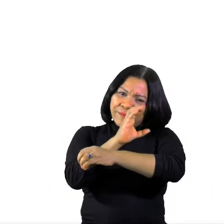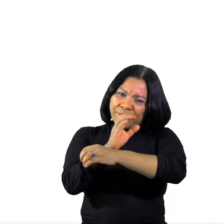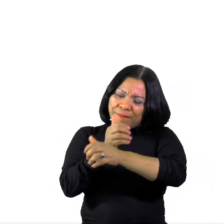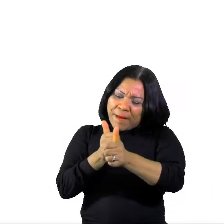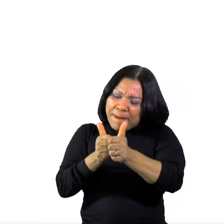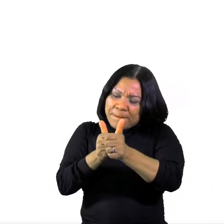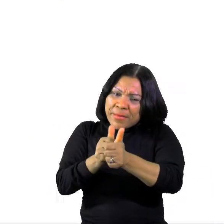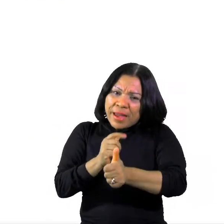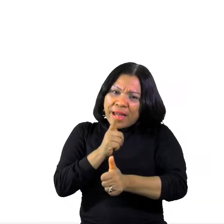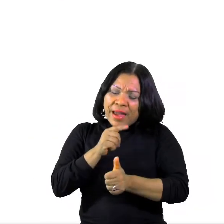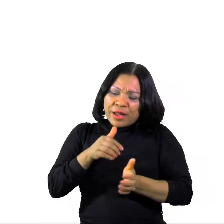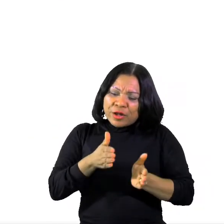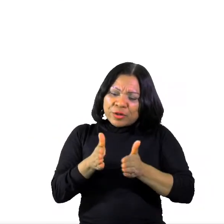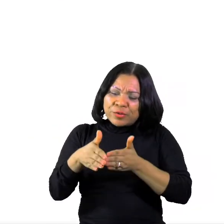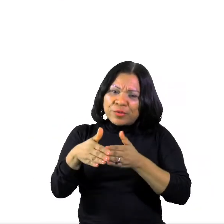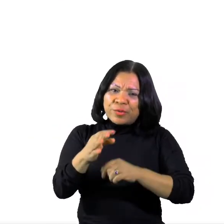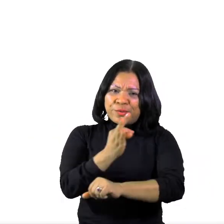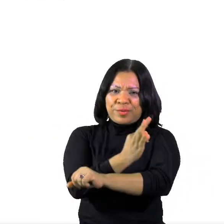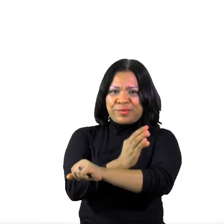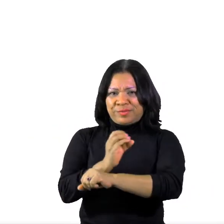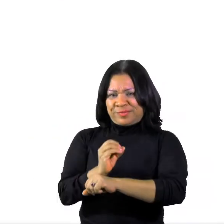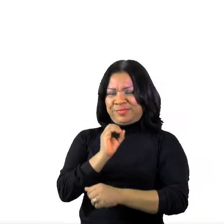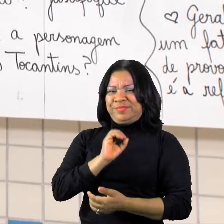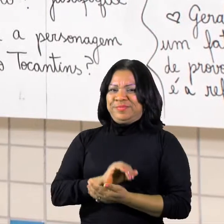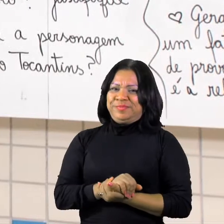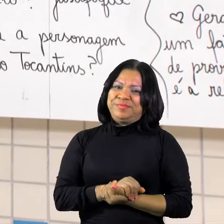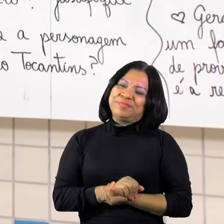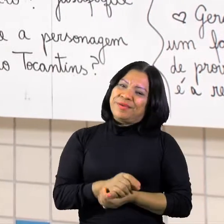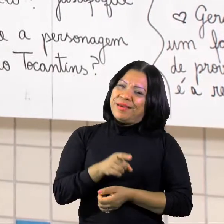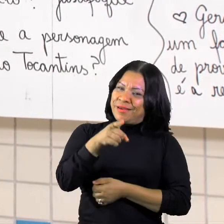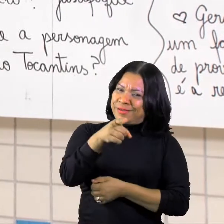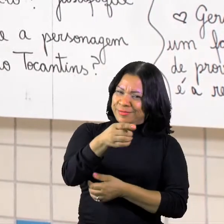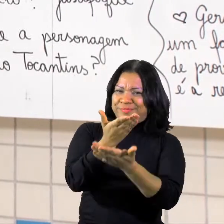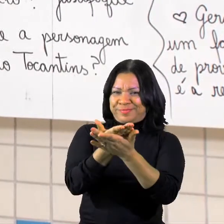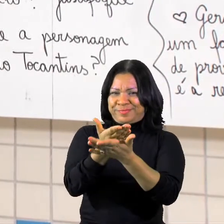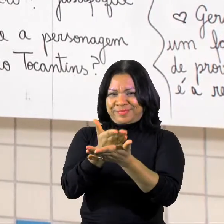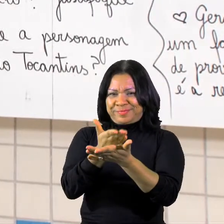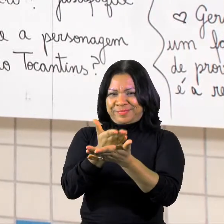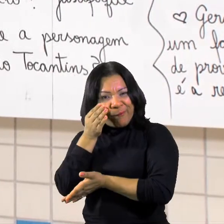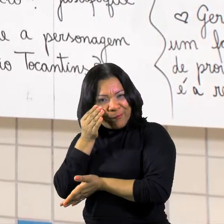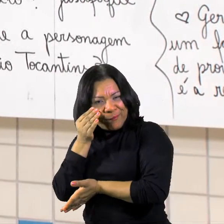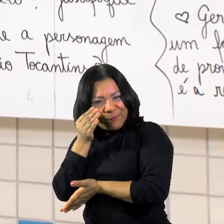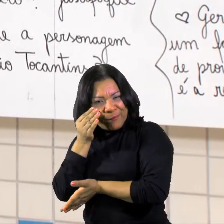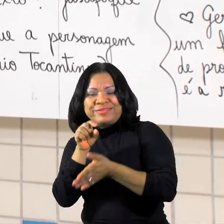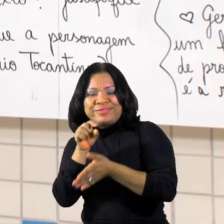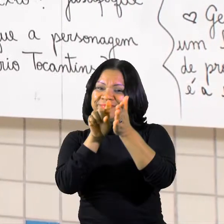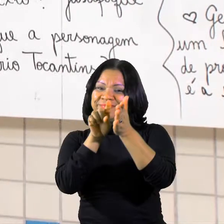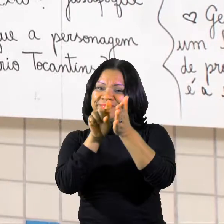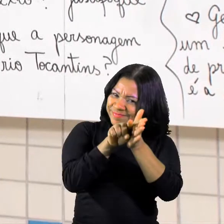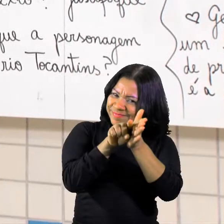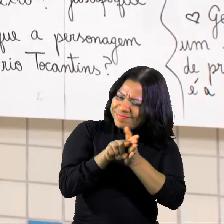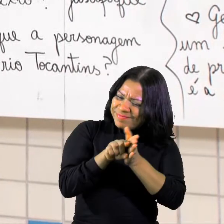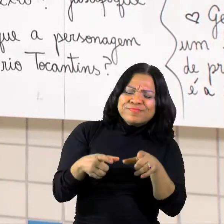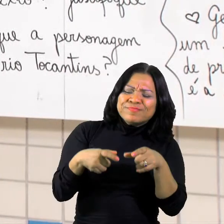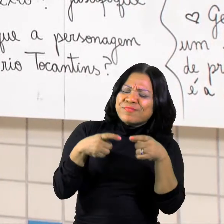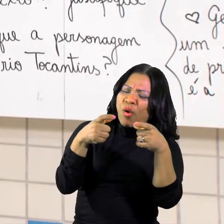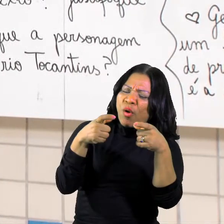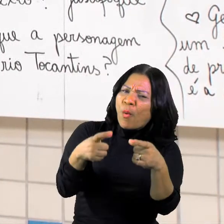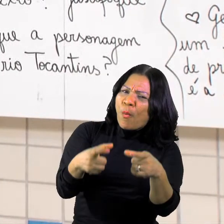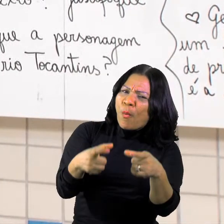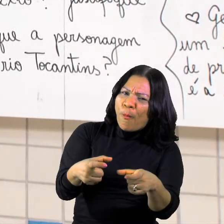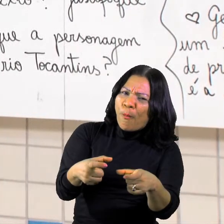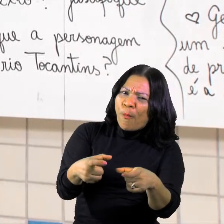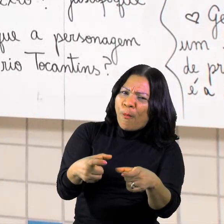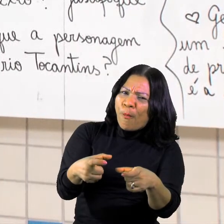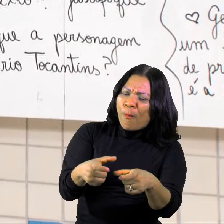rio Tocantins. E aí você, como estudante curioso, né, vai pesquisar onde é que fica o rio